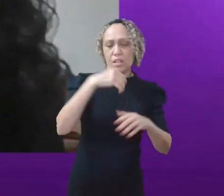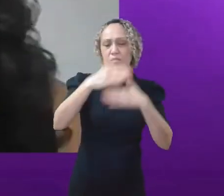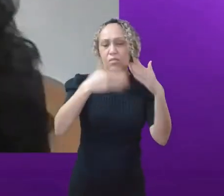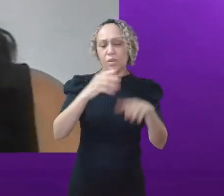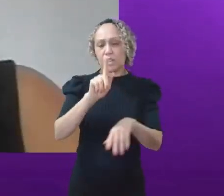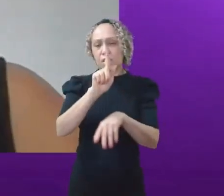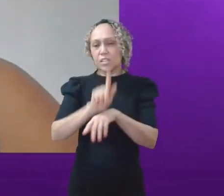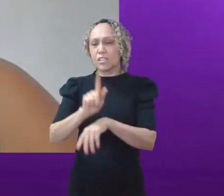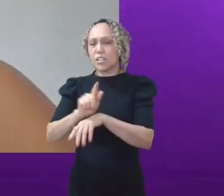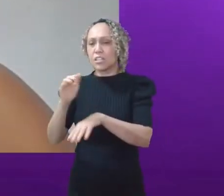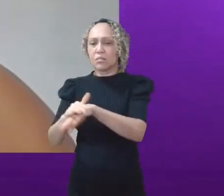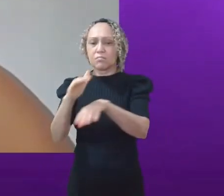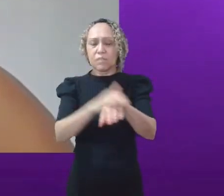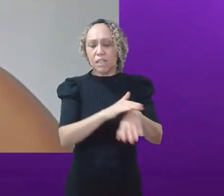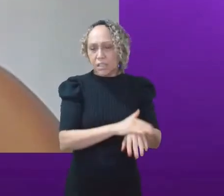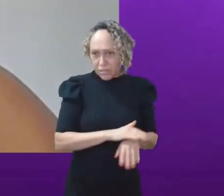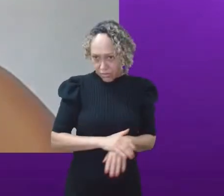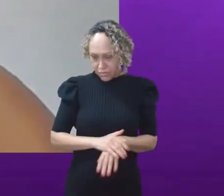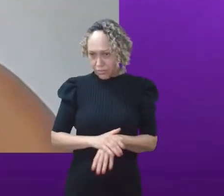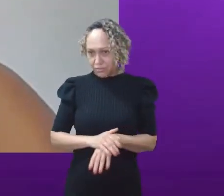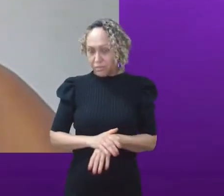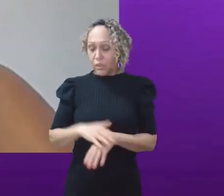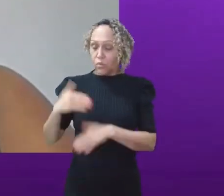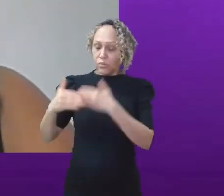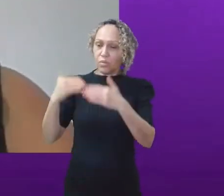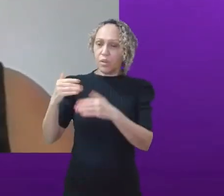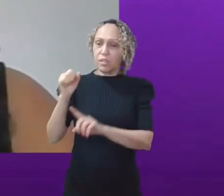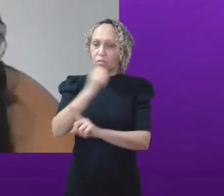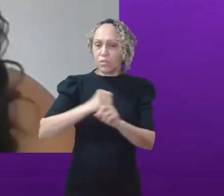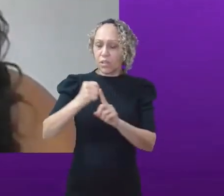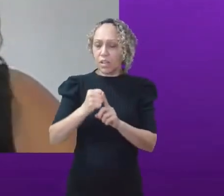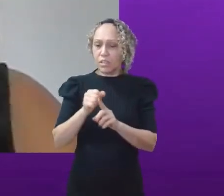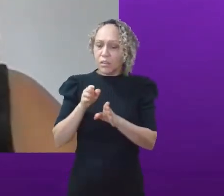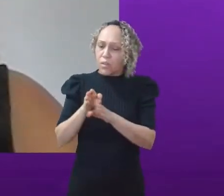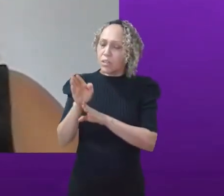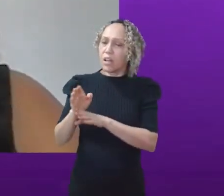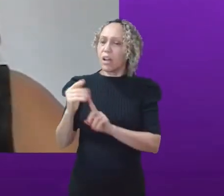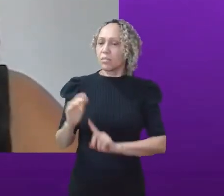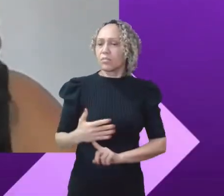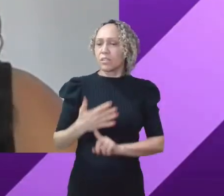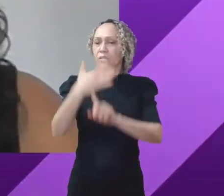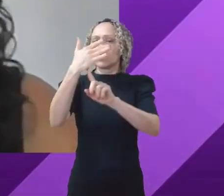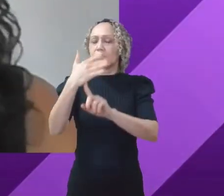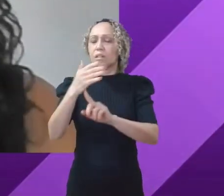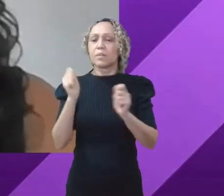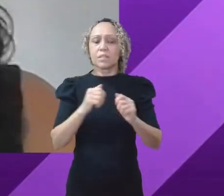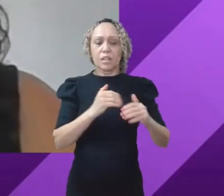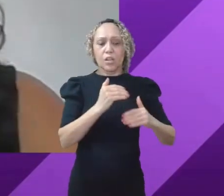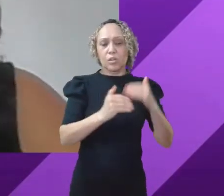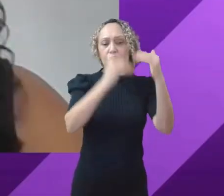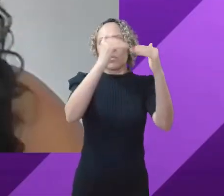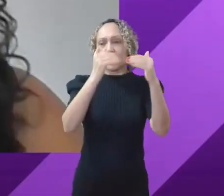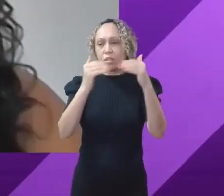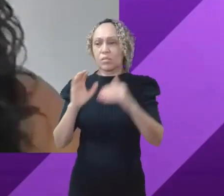interesses sociais devem orientar as escolhas tecnológicas. Então, é preciso que os investimentos e os resultados sejam